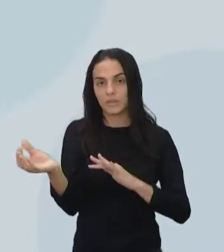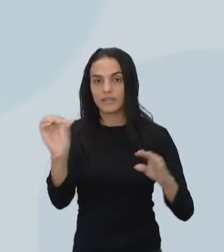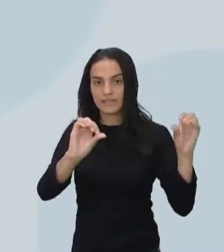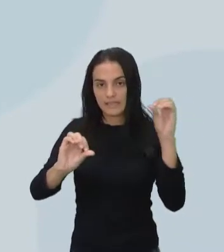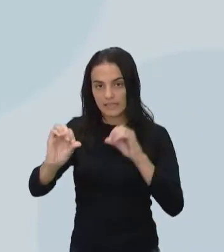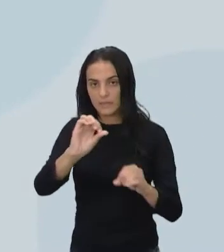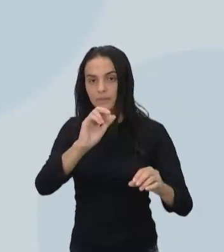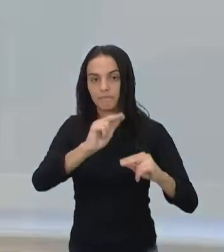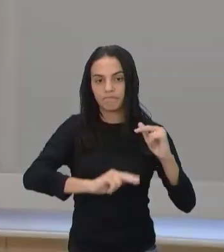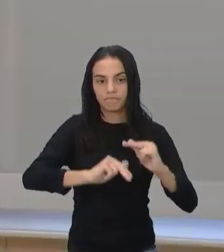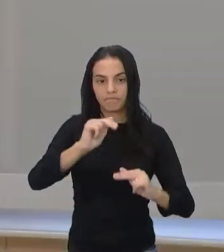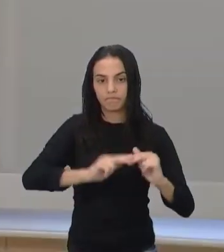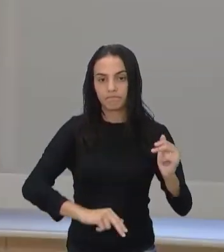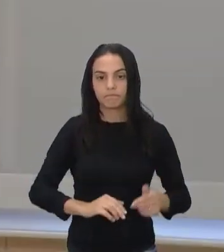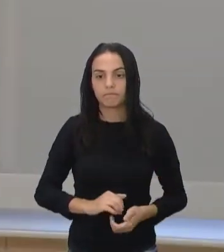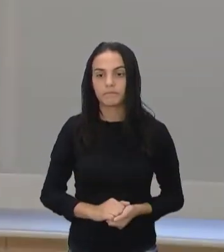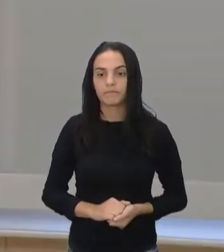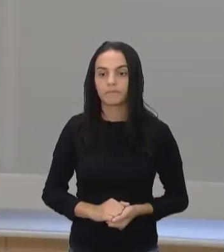dos materiais.